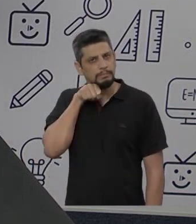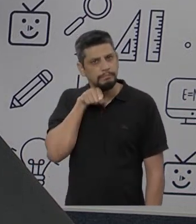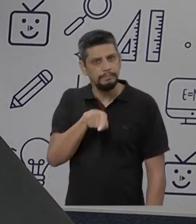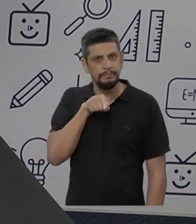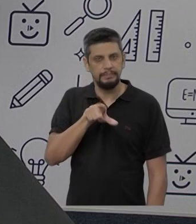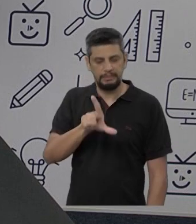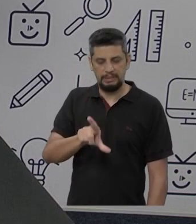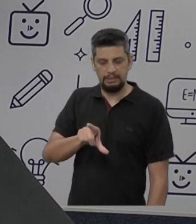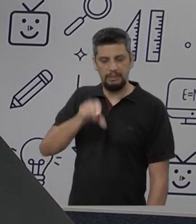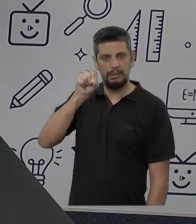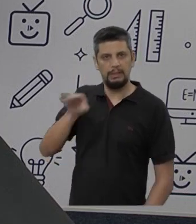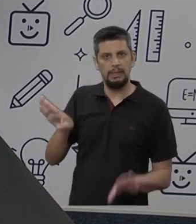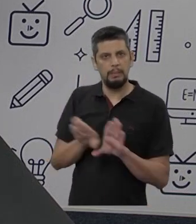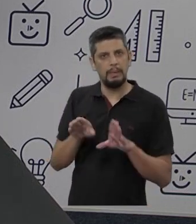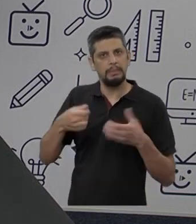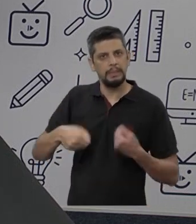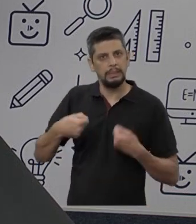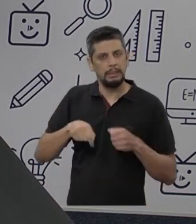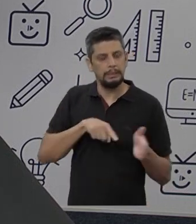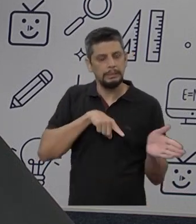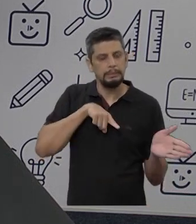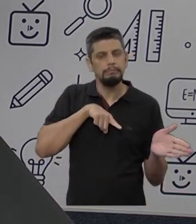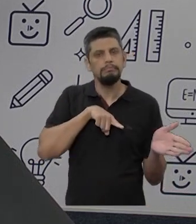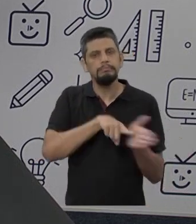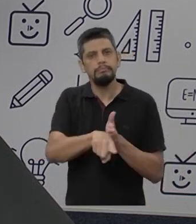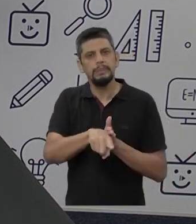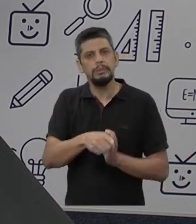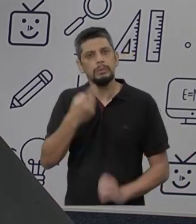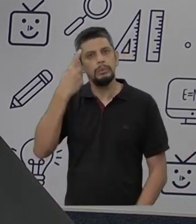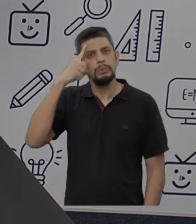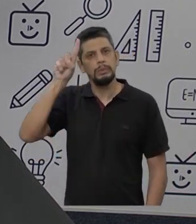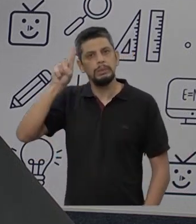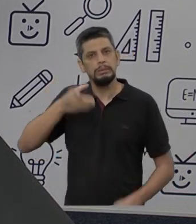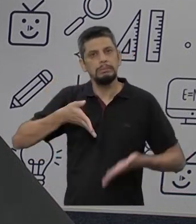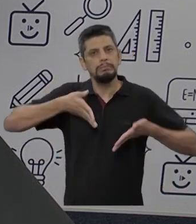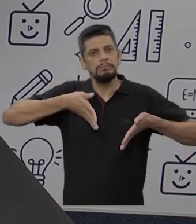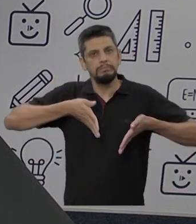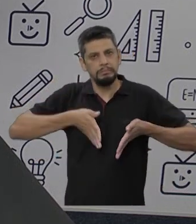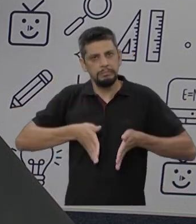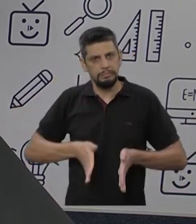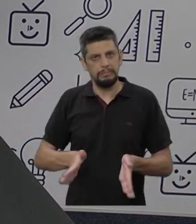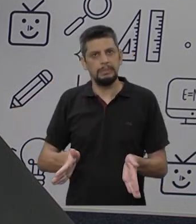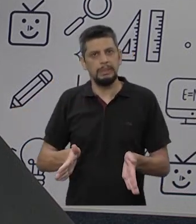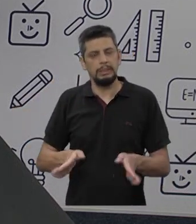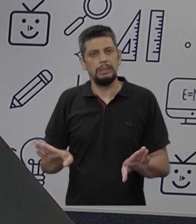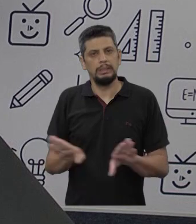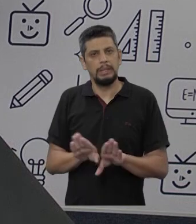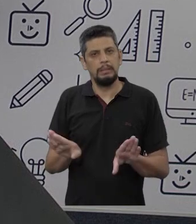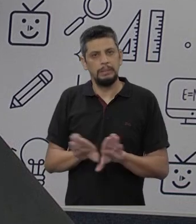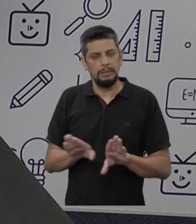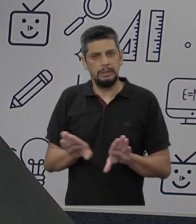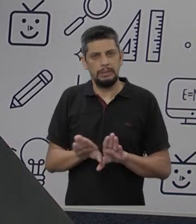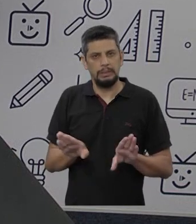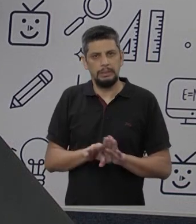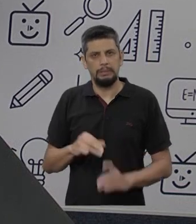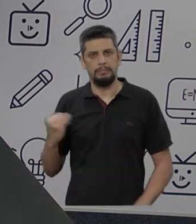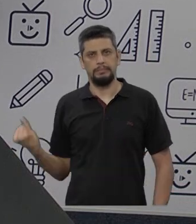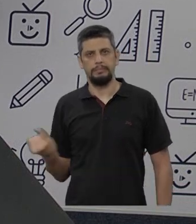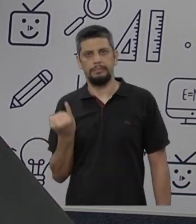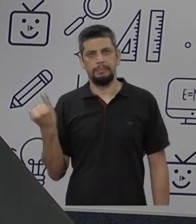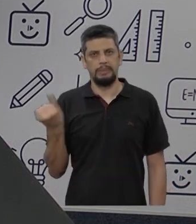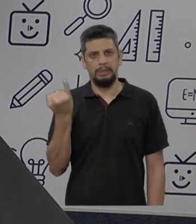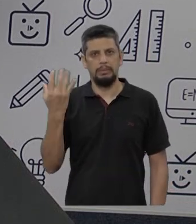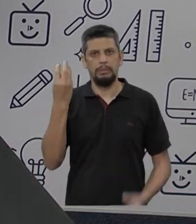escolheu. Vai precisar também perguntar a data de nascimento. Além disso,